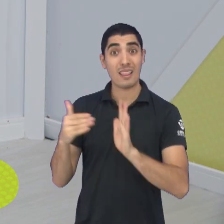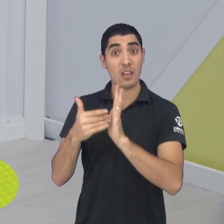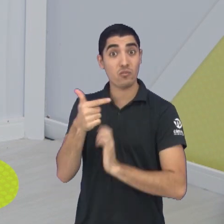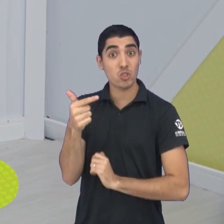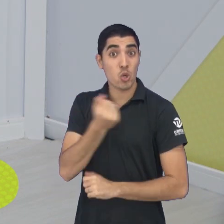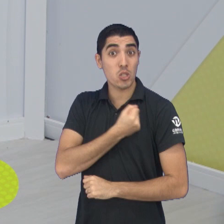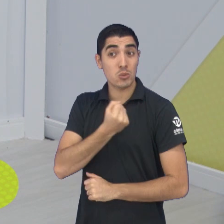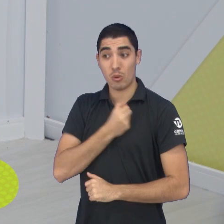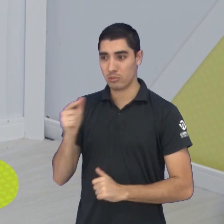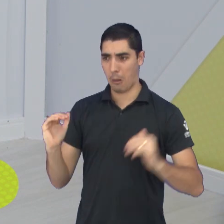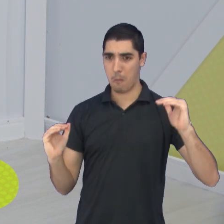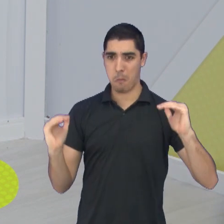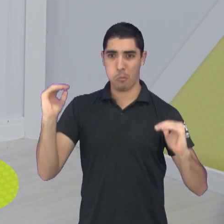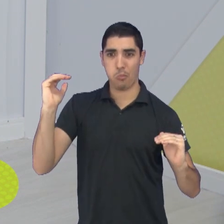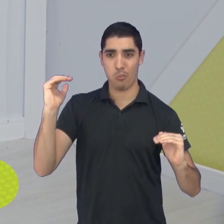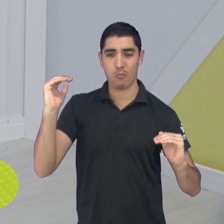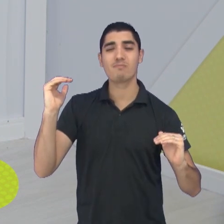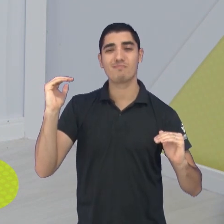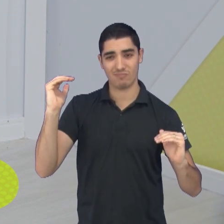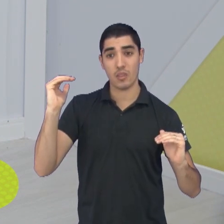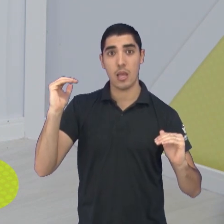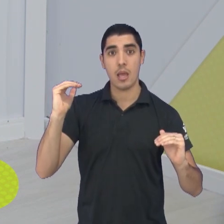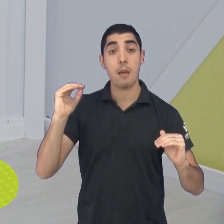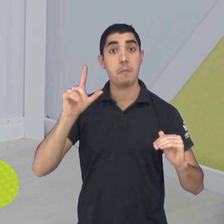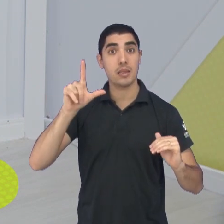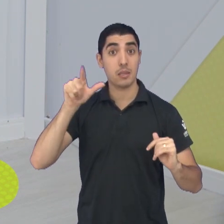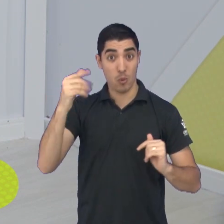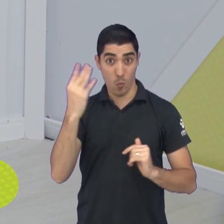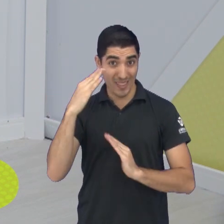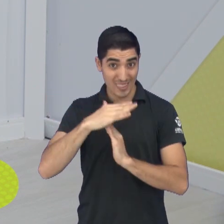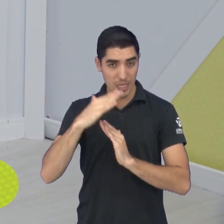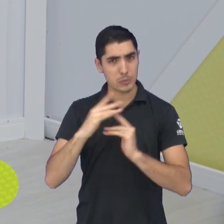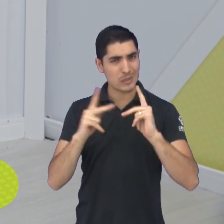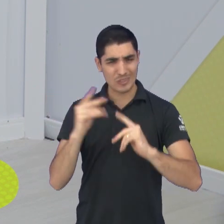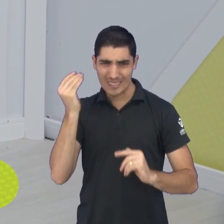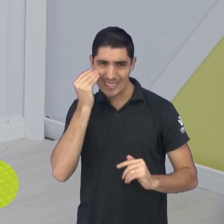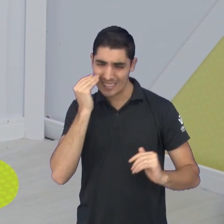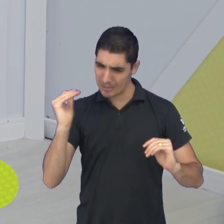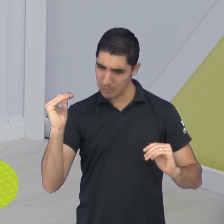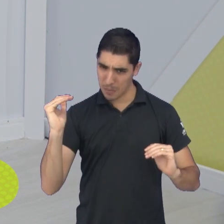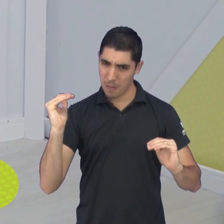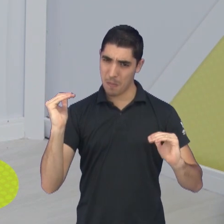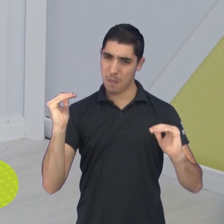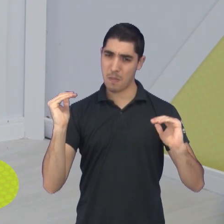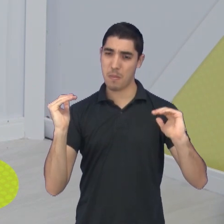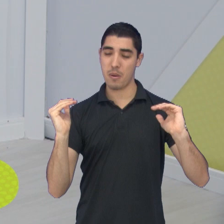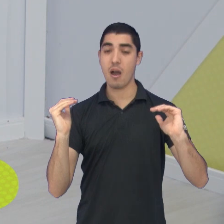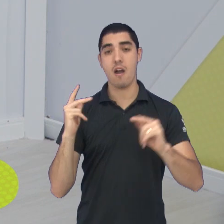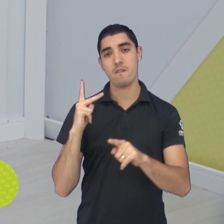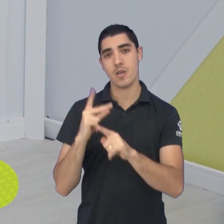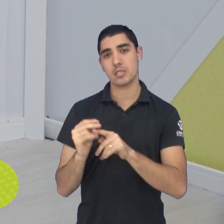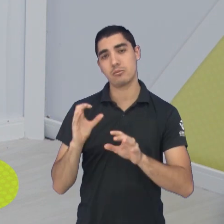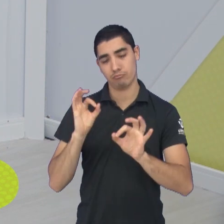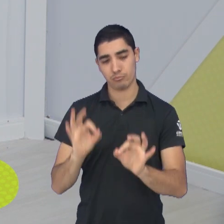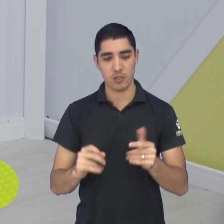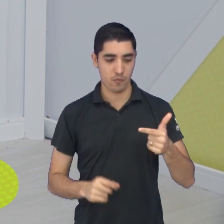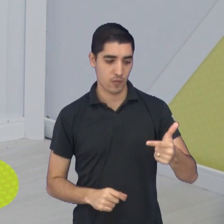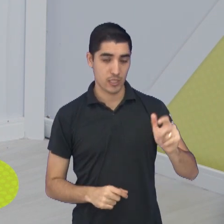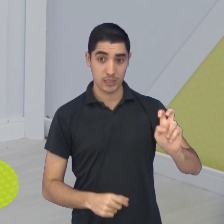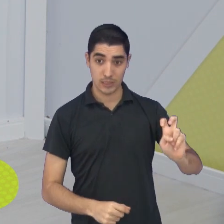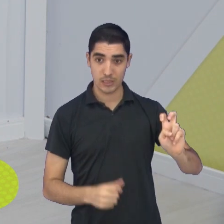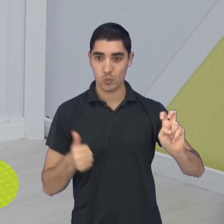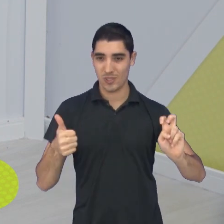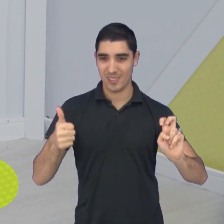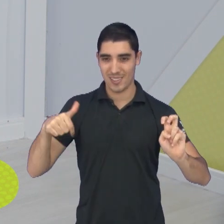imaginou que a vaca já tinha deitado. Só que aí no último quarto o São José acabou vencendo esse último período por 25-17.